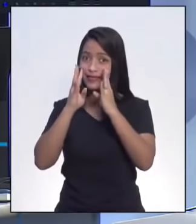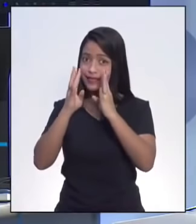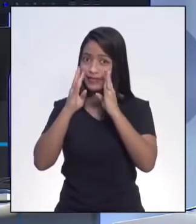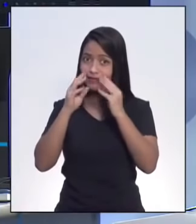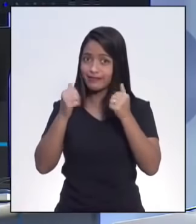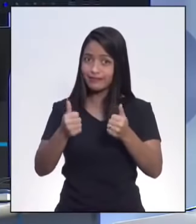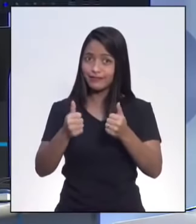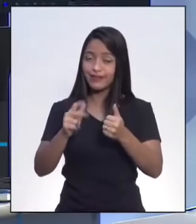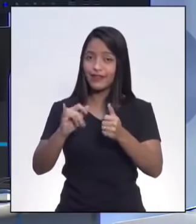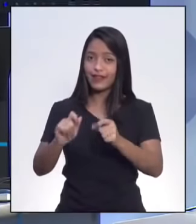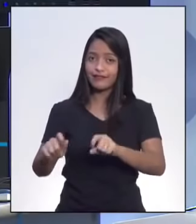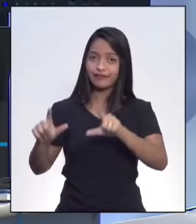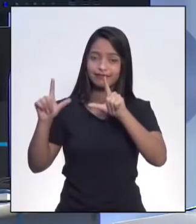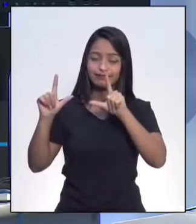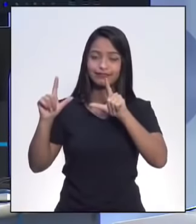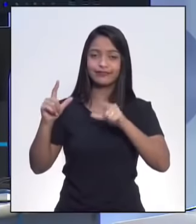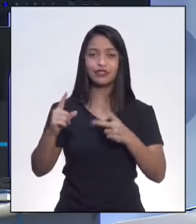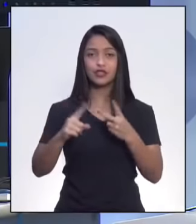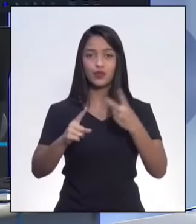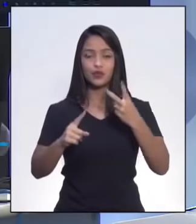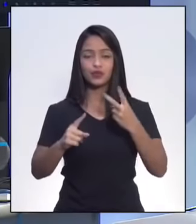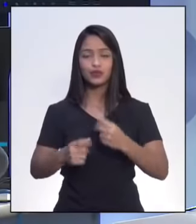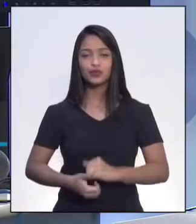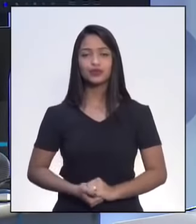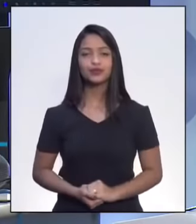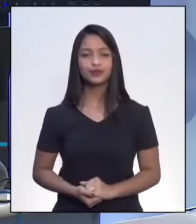Pode soltar o segundo aí para eles.